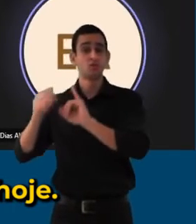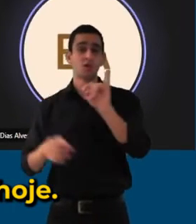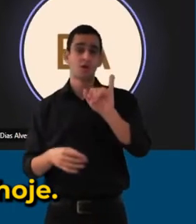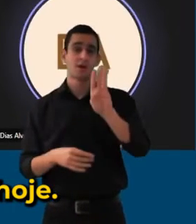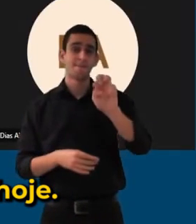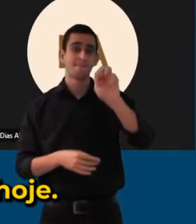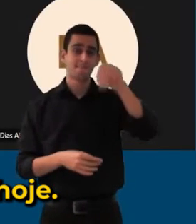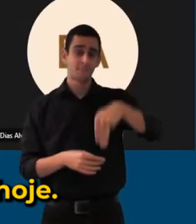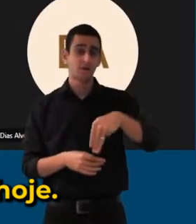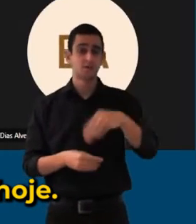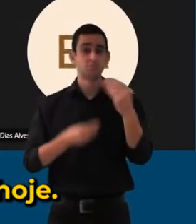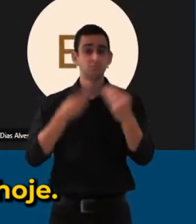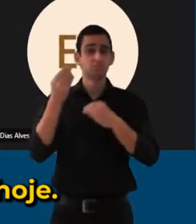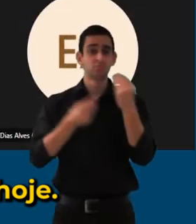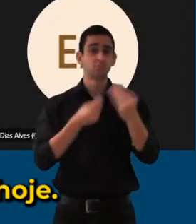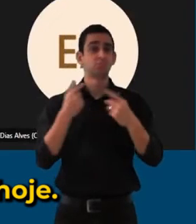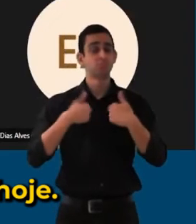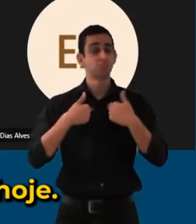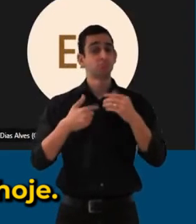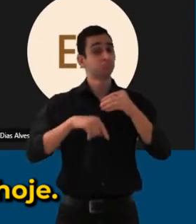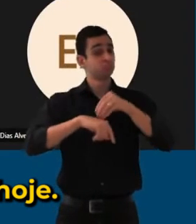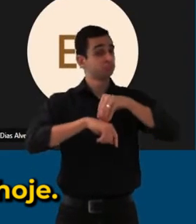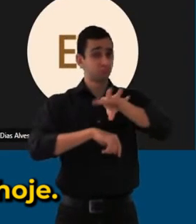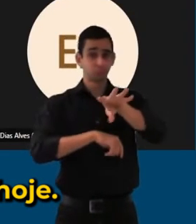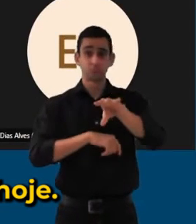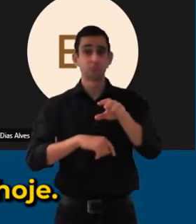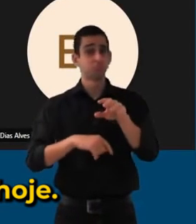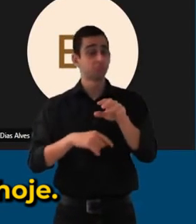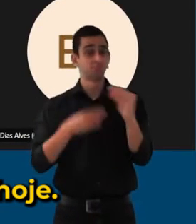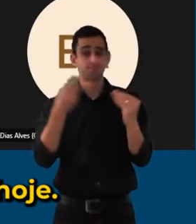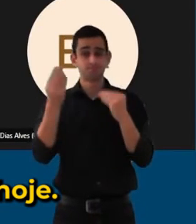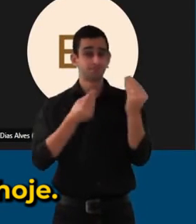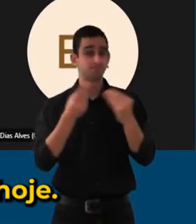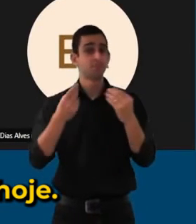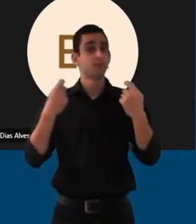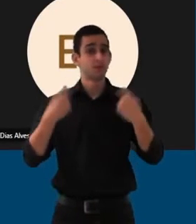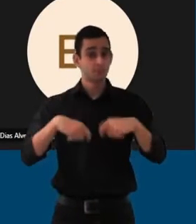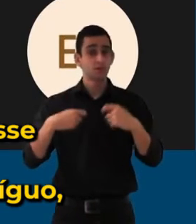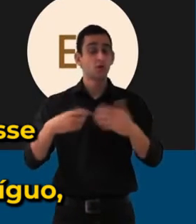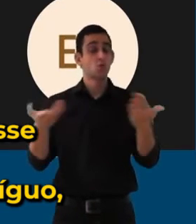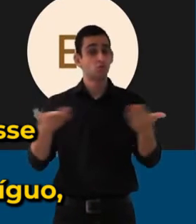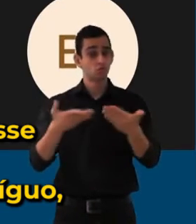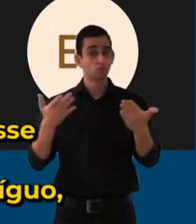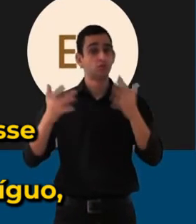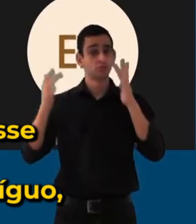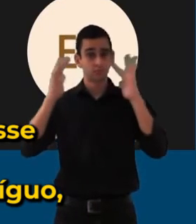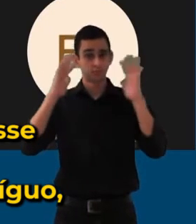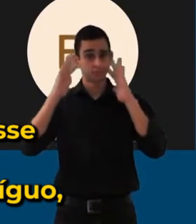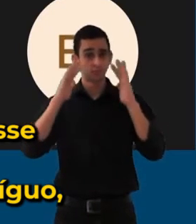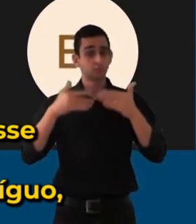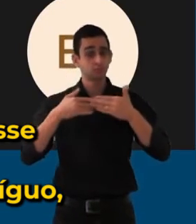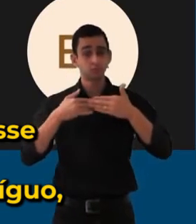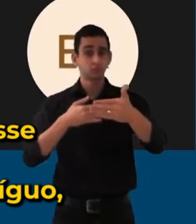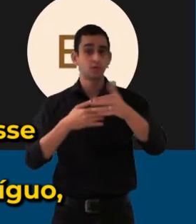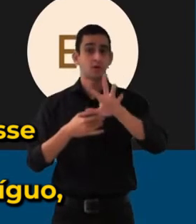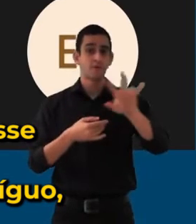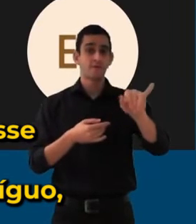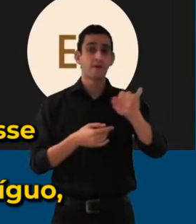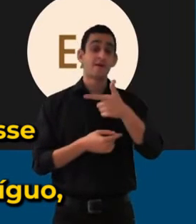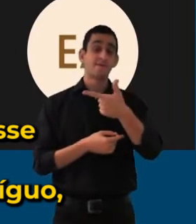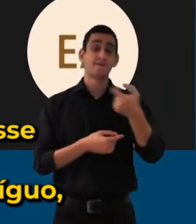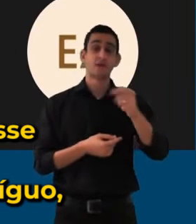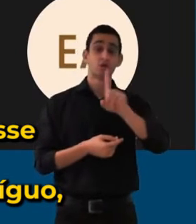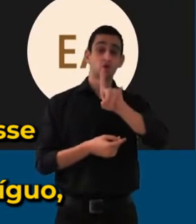Eu sugeriria, digamos assim, a gente fixar hoje um prazo de 20 dias para a prestação